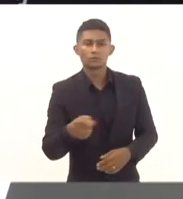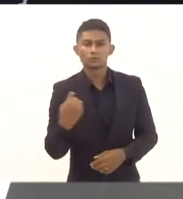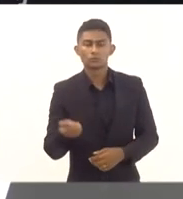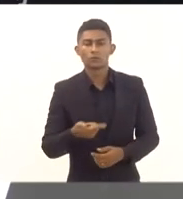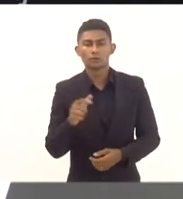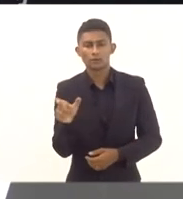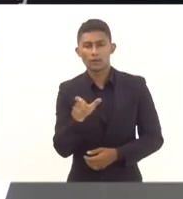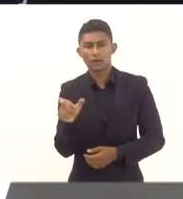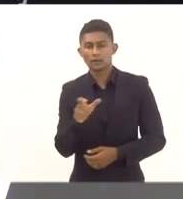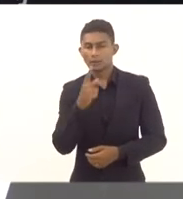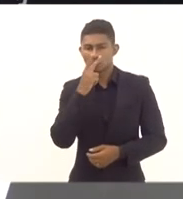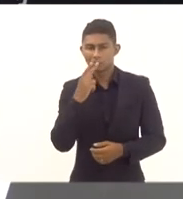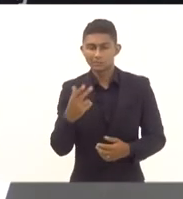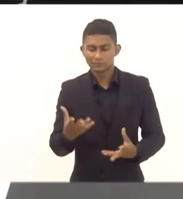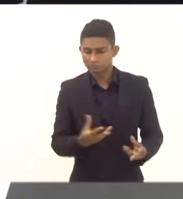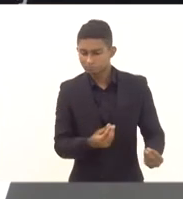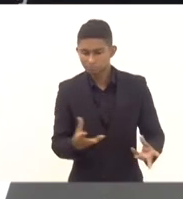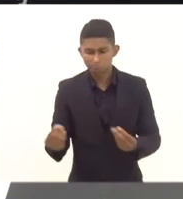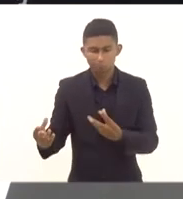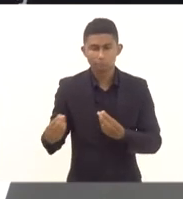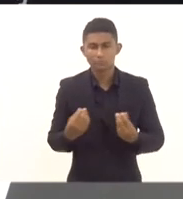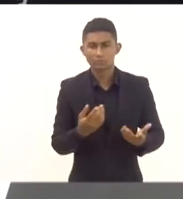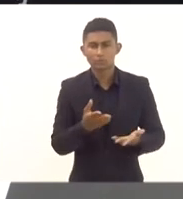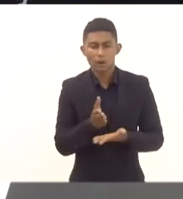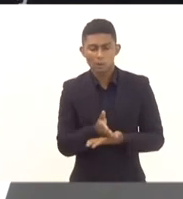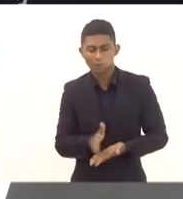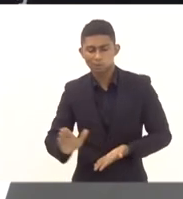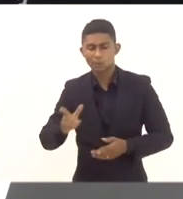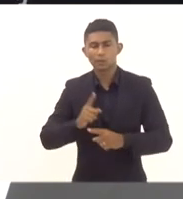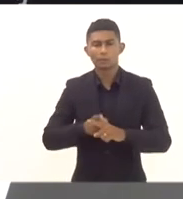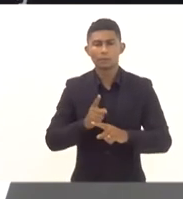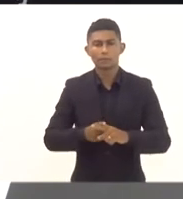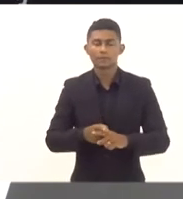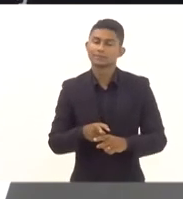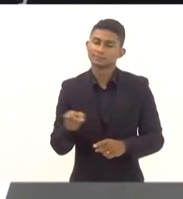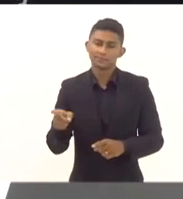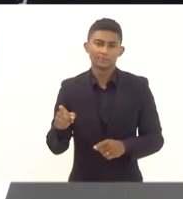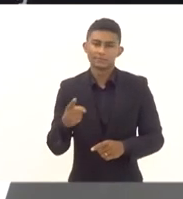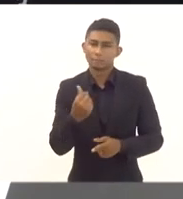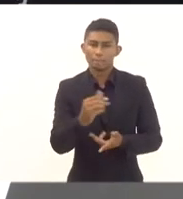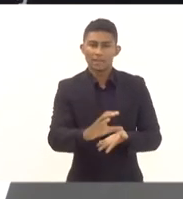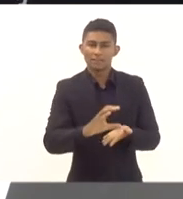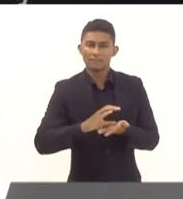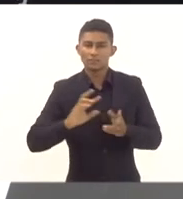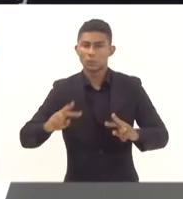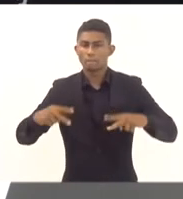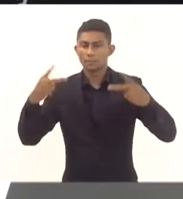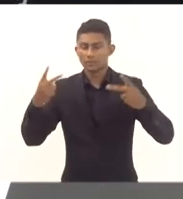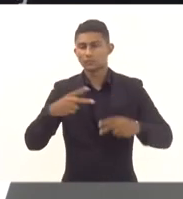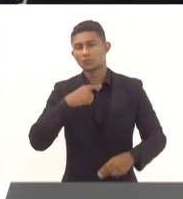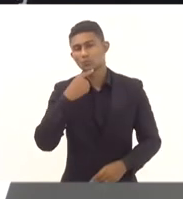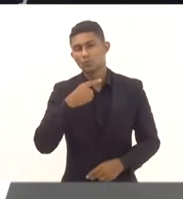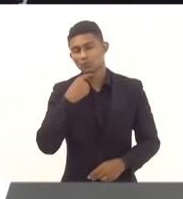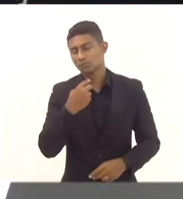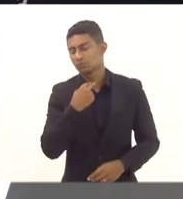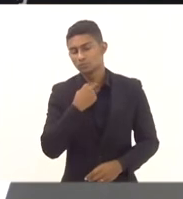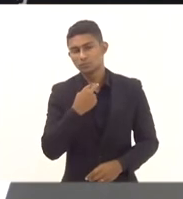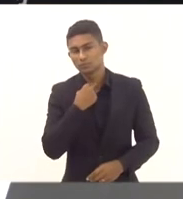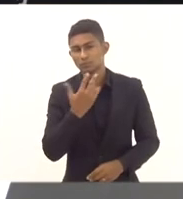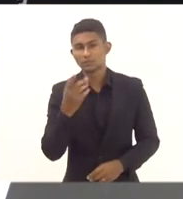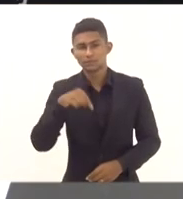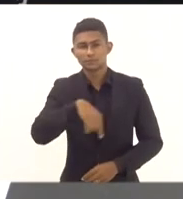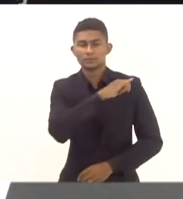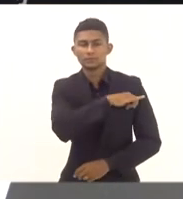muito grande representada por conta dessa questão do benefício não cumulativo E graças a Deus no Rio de o beijo de amor